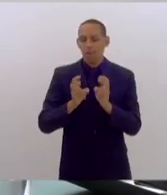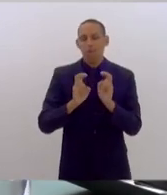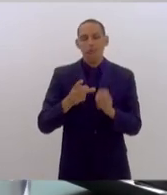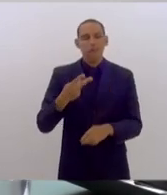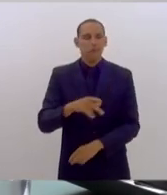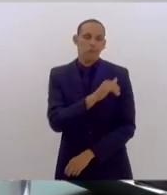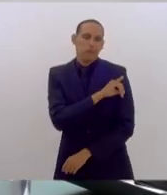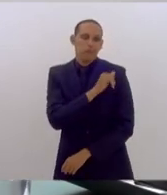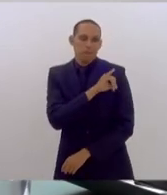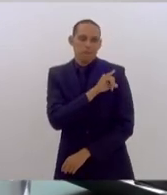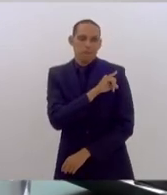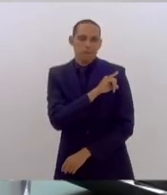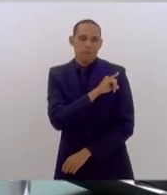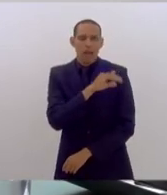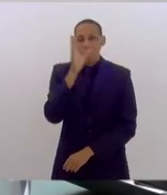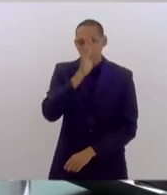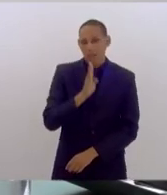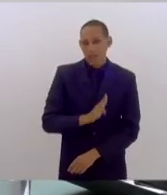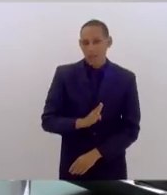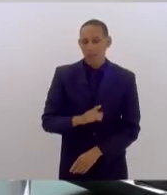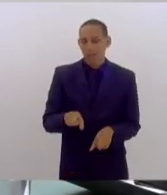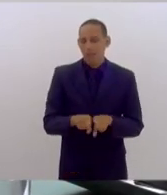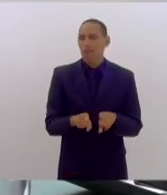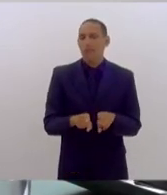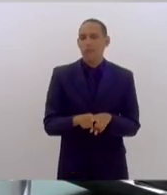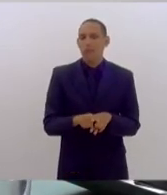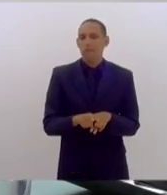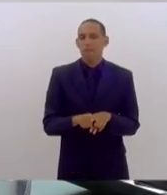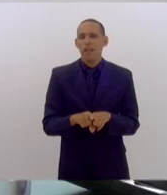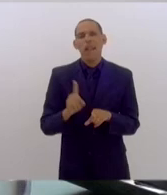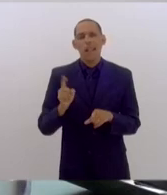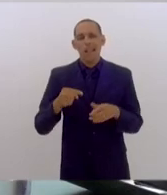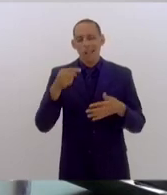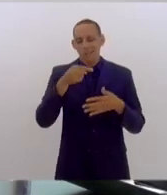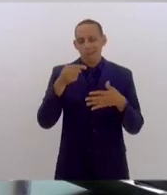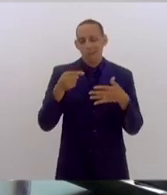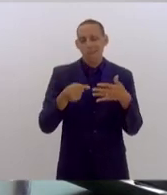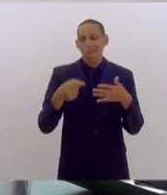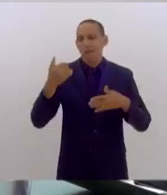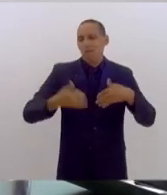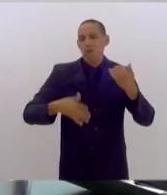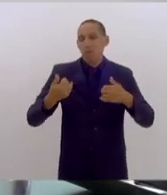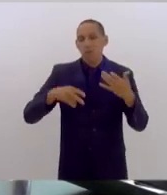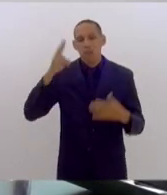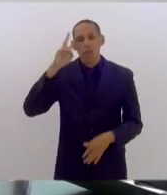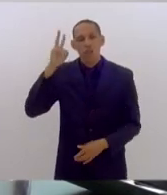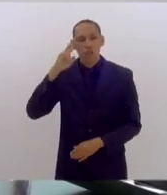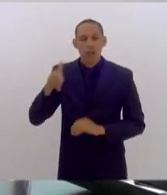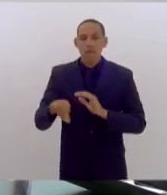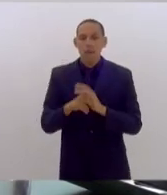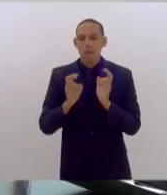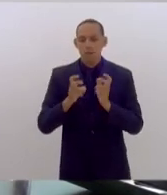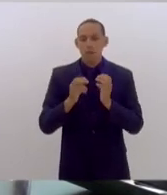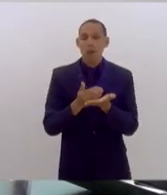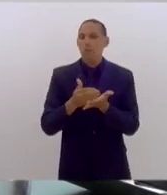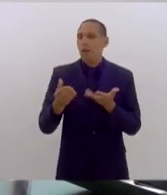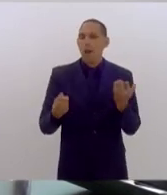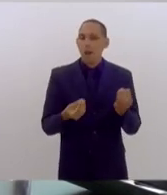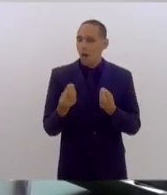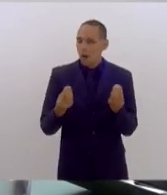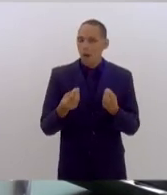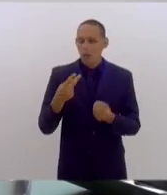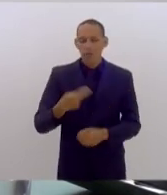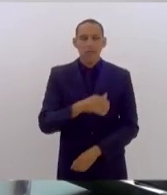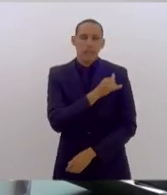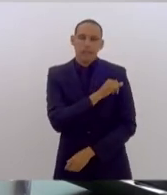de Janeiro né então no Brasil no Rio dá uma breve são apontamentos históricos que falam Como surgiu o transporte rodoviário do Brasil